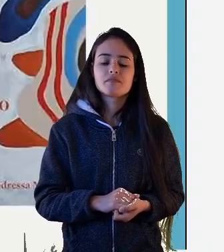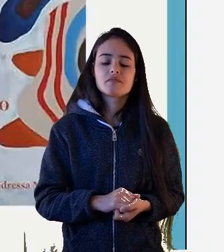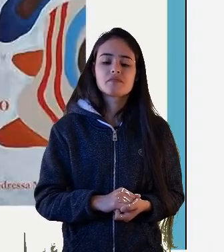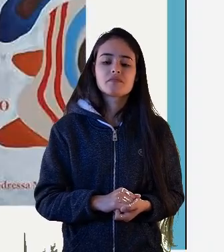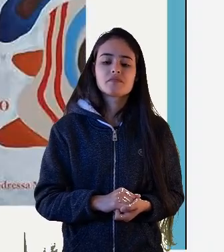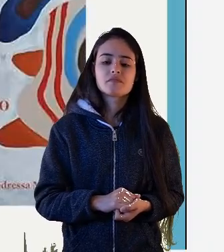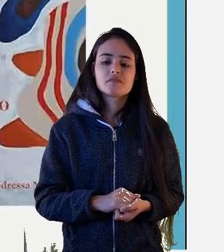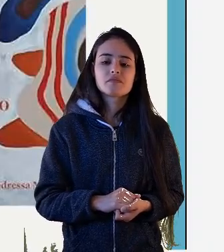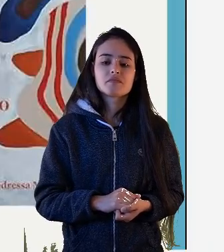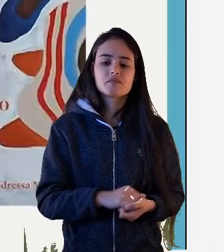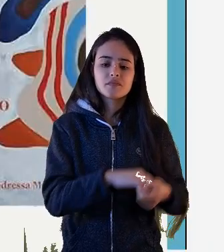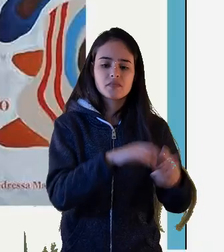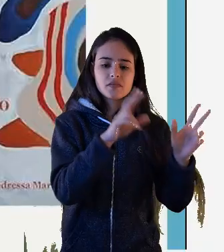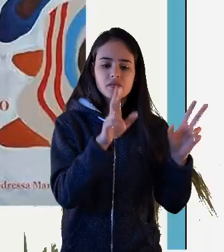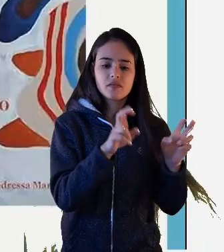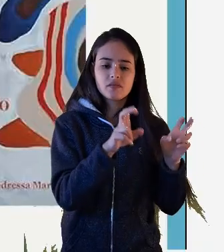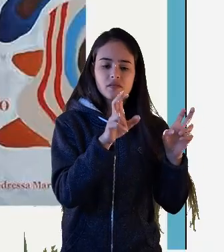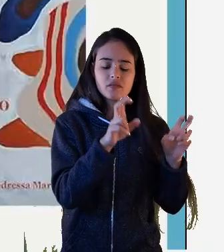simples, muito, né,